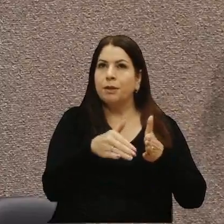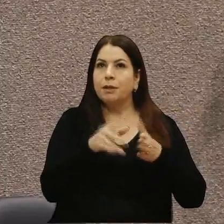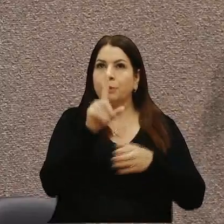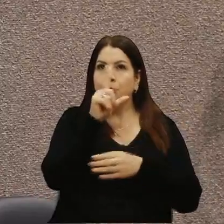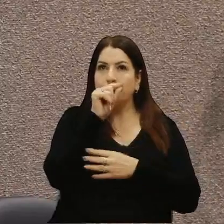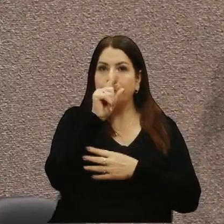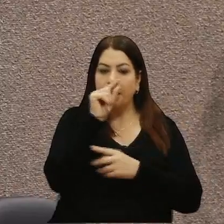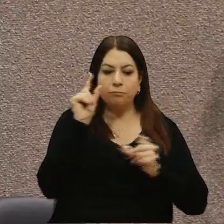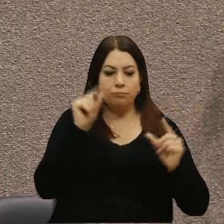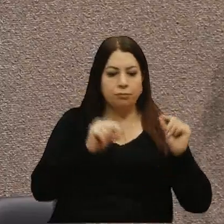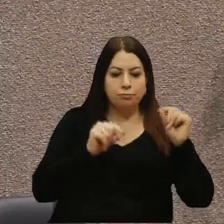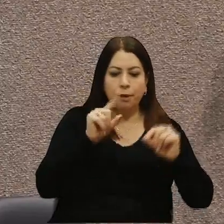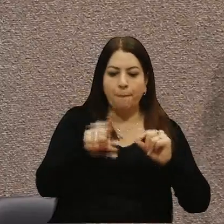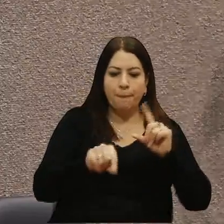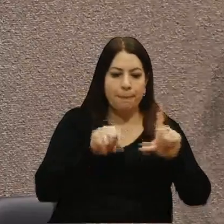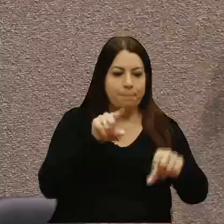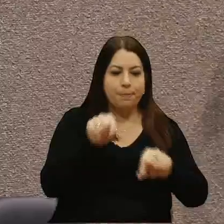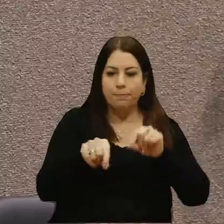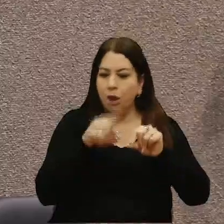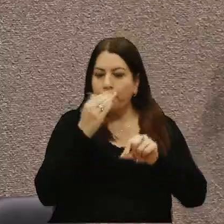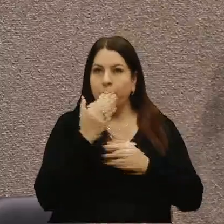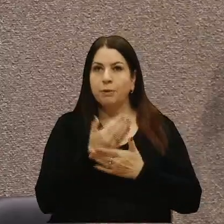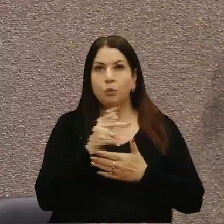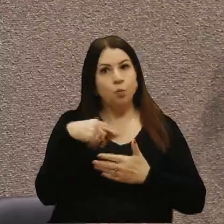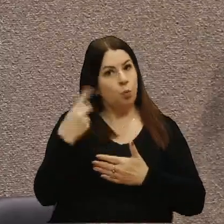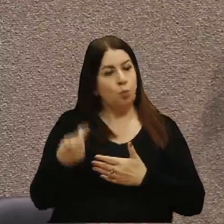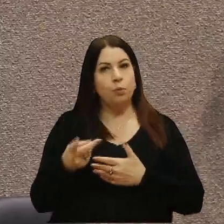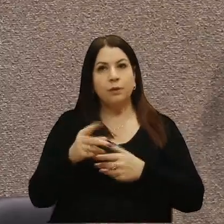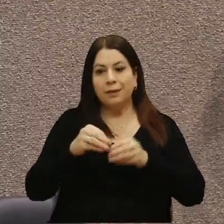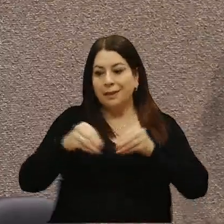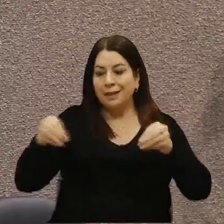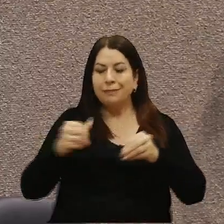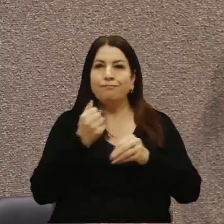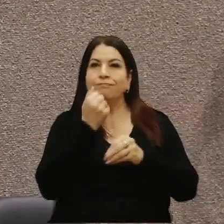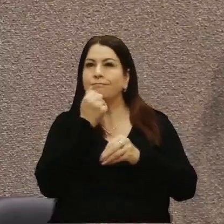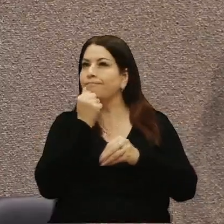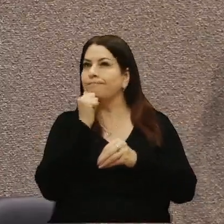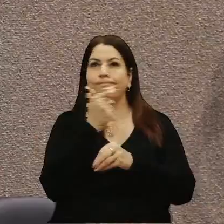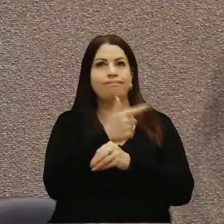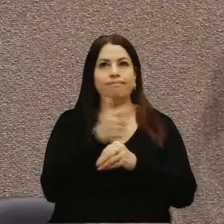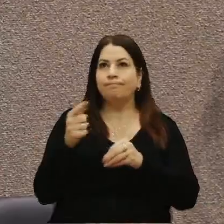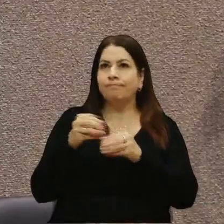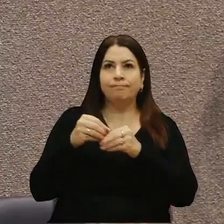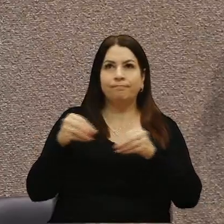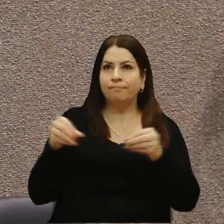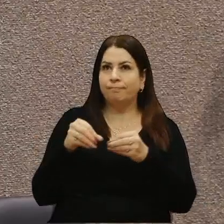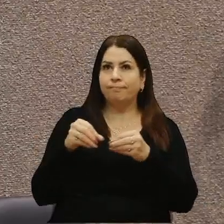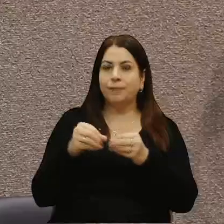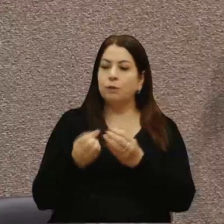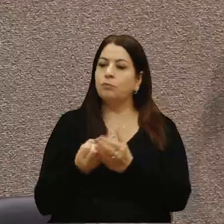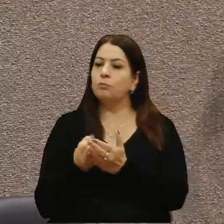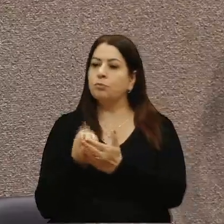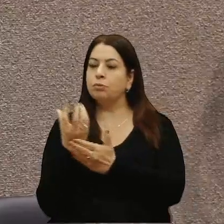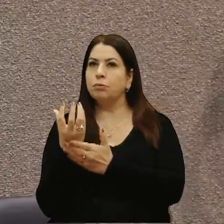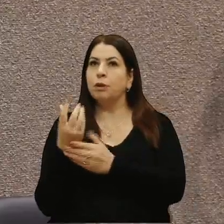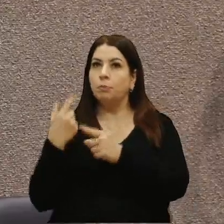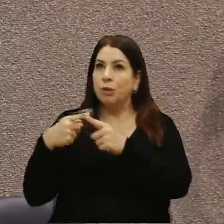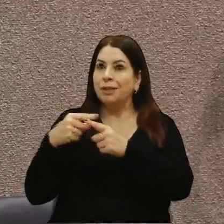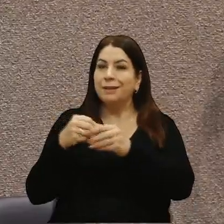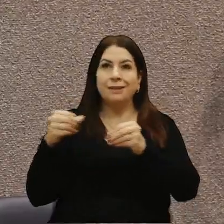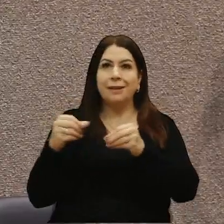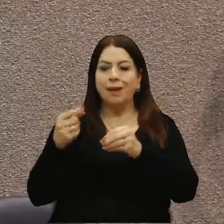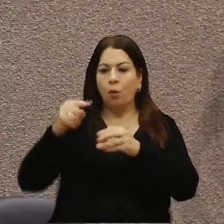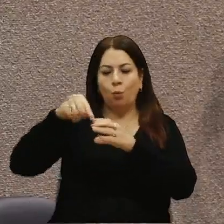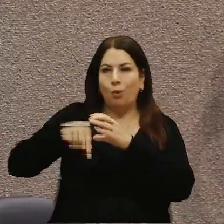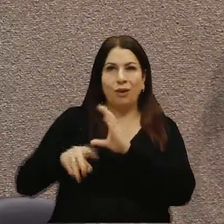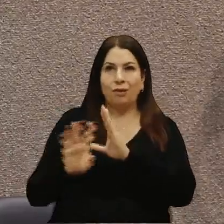pássaros vieram e comeram. Outras caíram em terreno rochoso, onde não havia muita terra. Brotaram logo, porque a terra não era